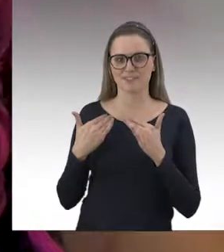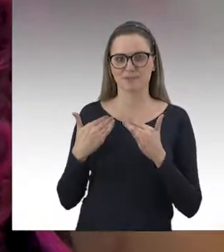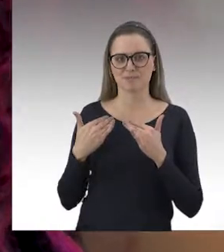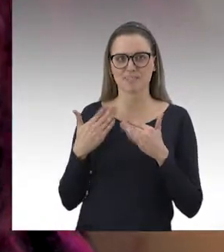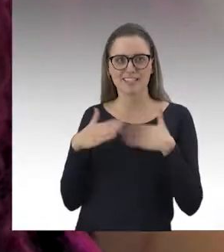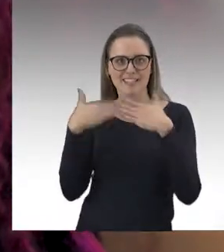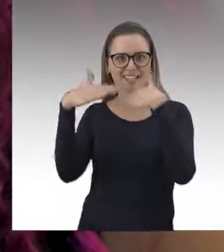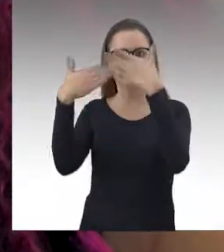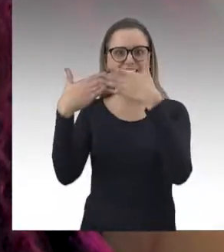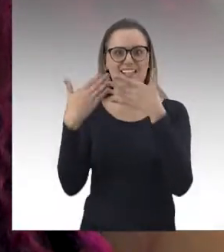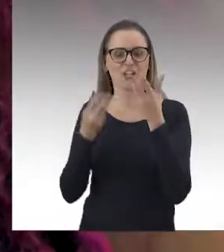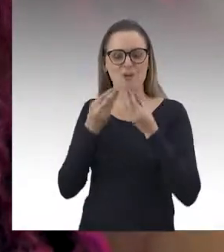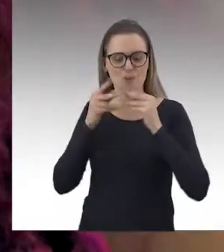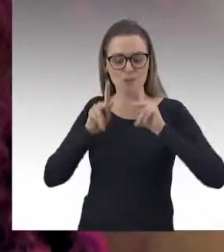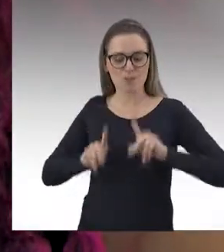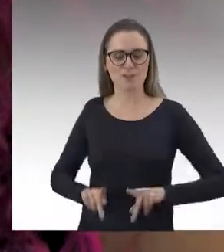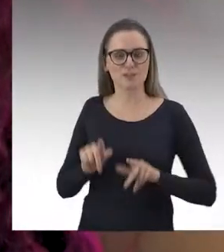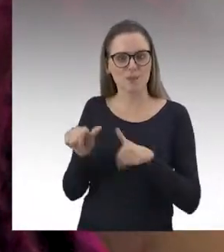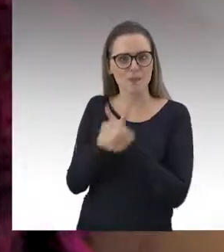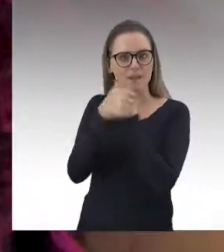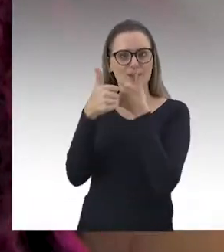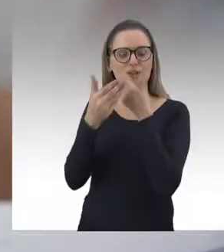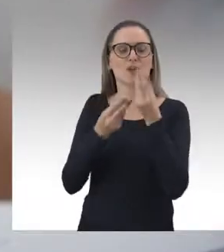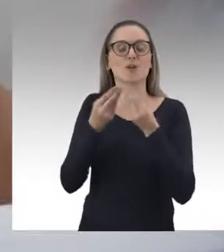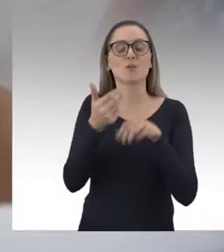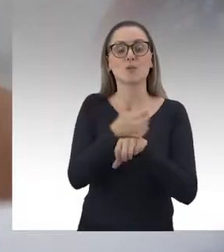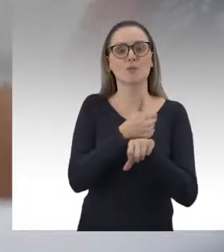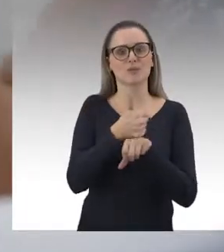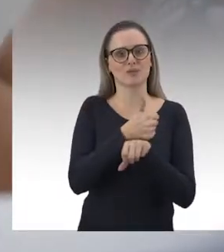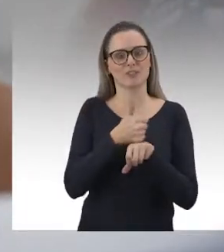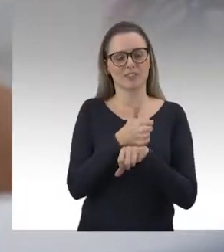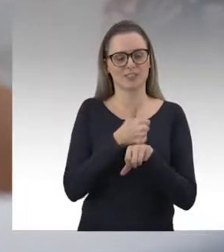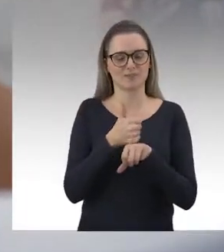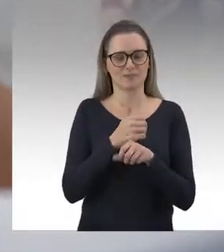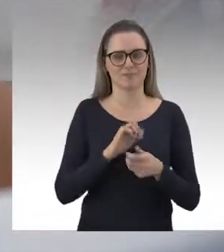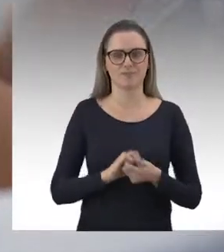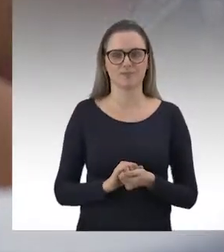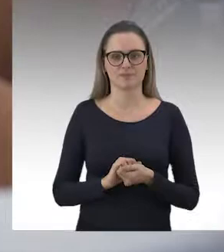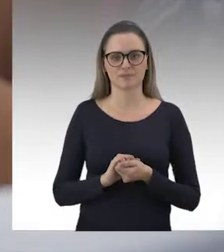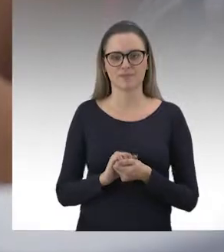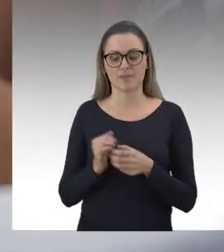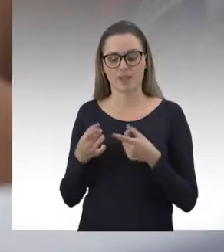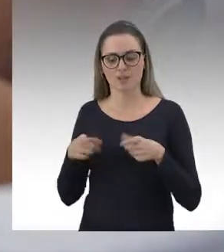pessoa, como profissional.